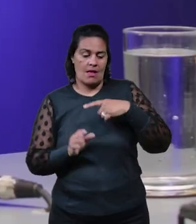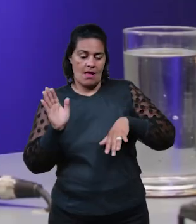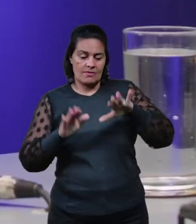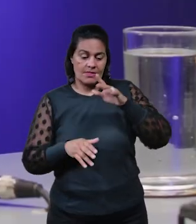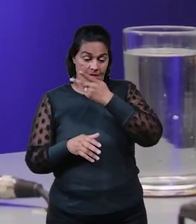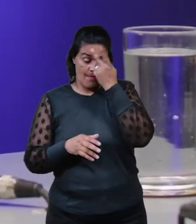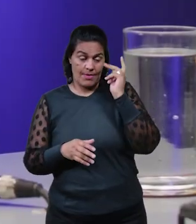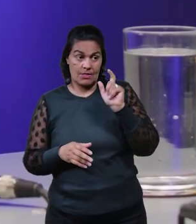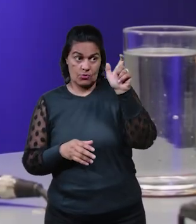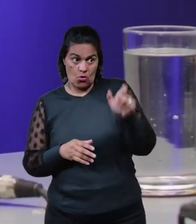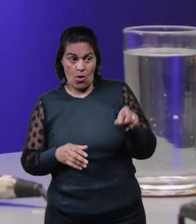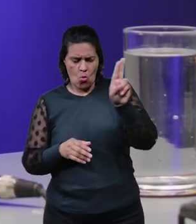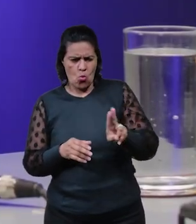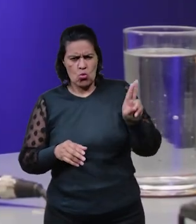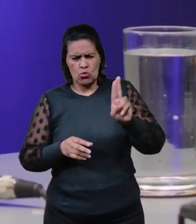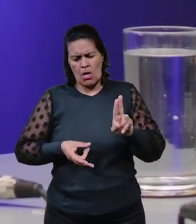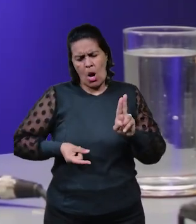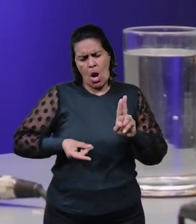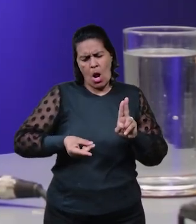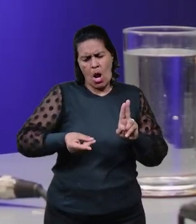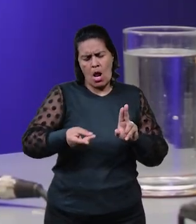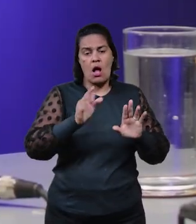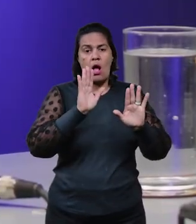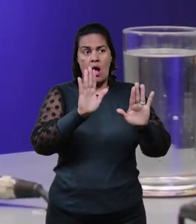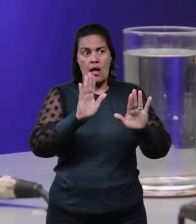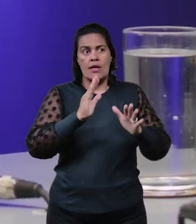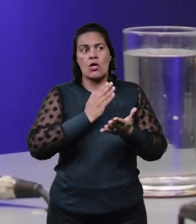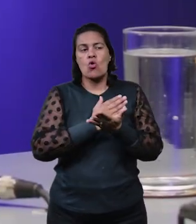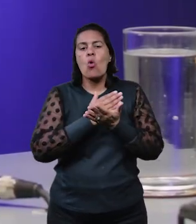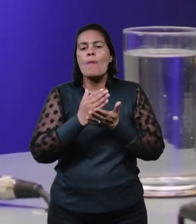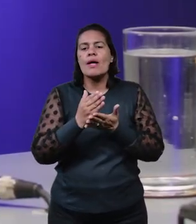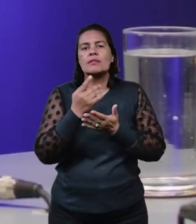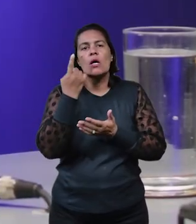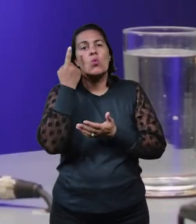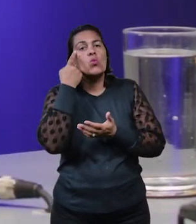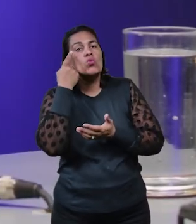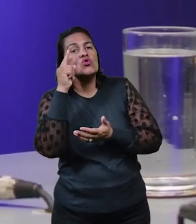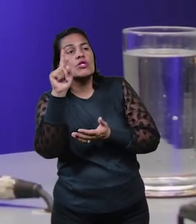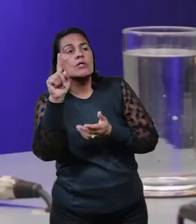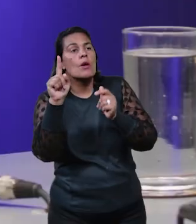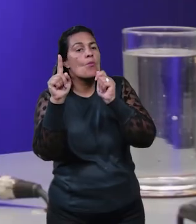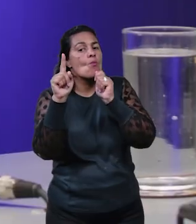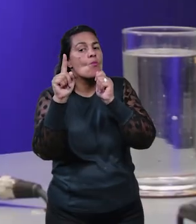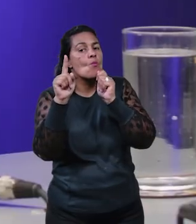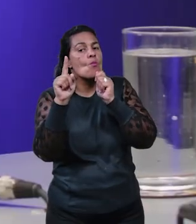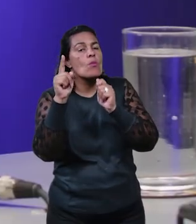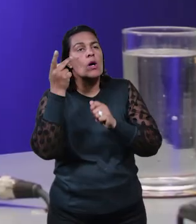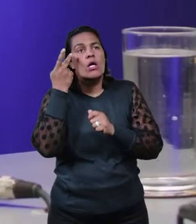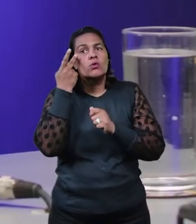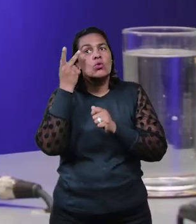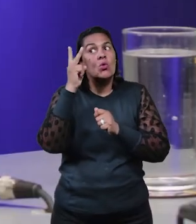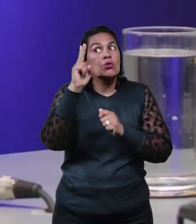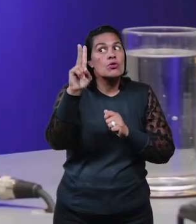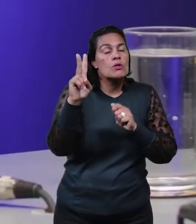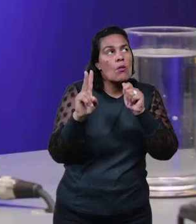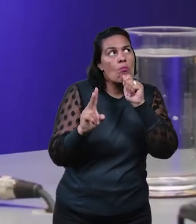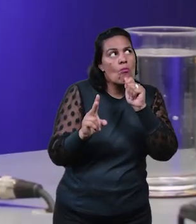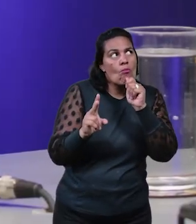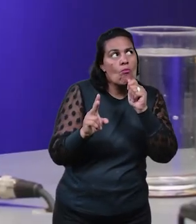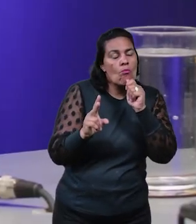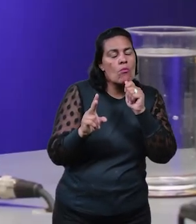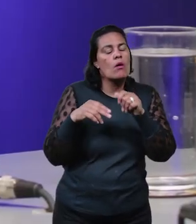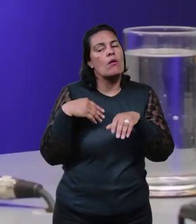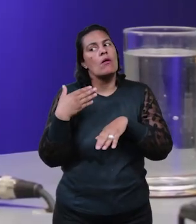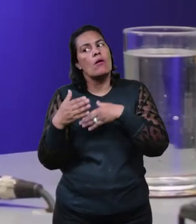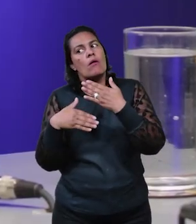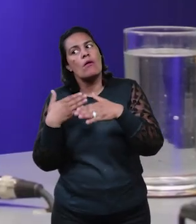outro passa a ficar uns 2 dias entre uma trança e outra, depois uma semana, um mês, até que se vê confortável. E